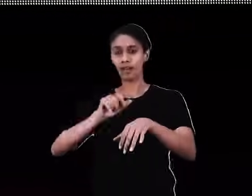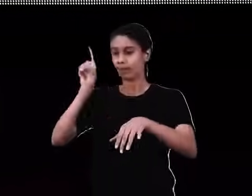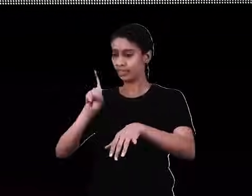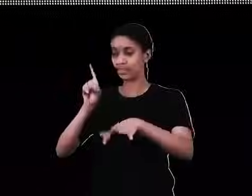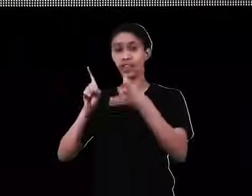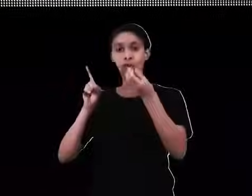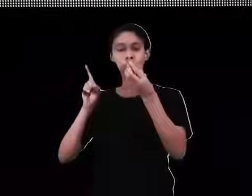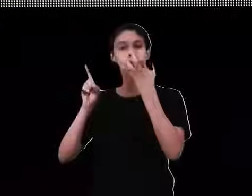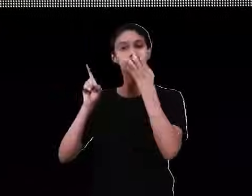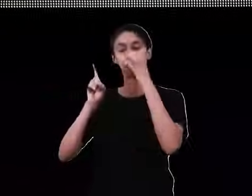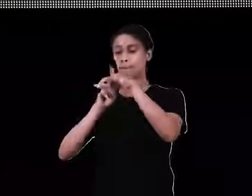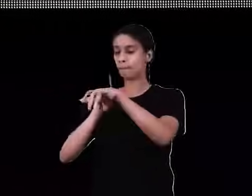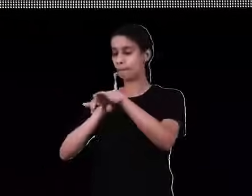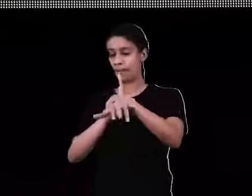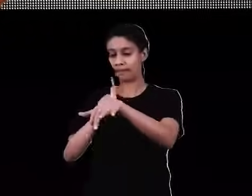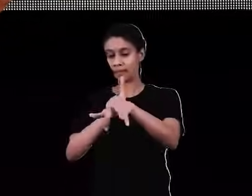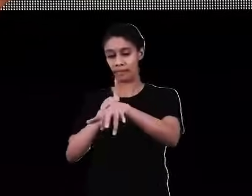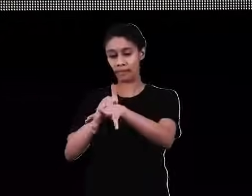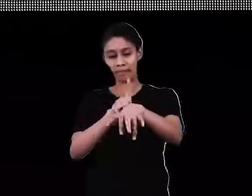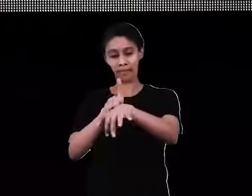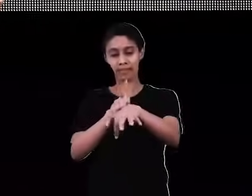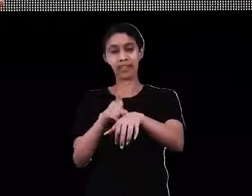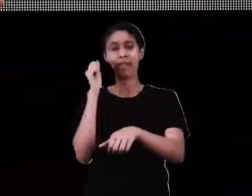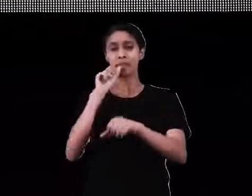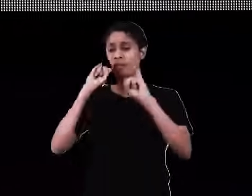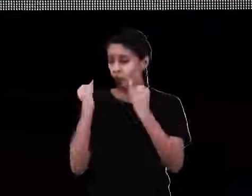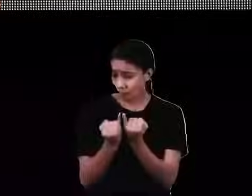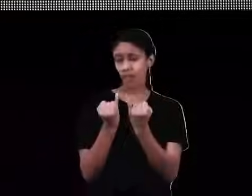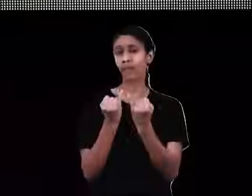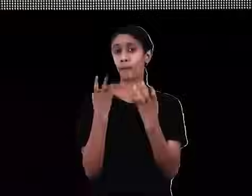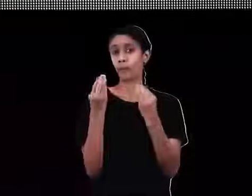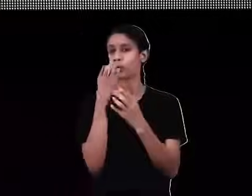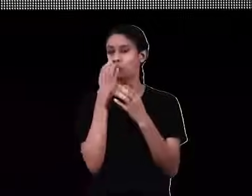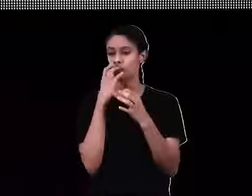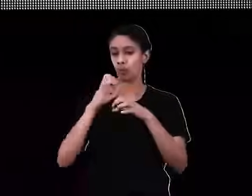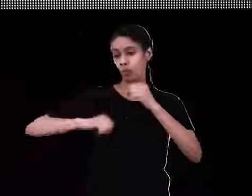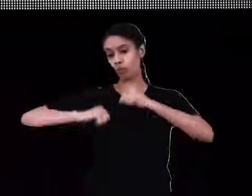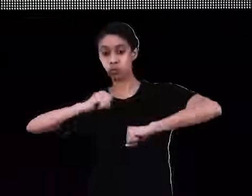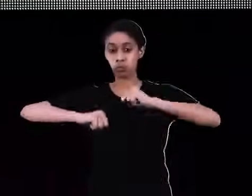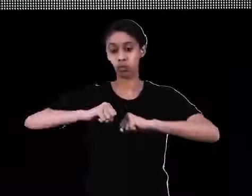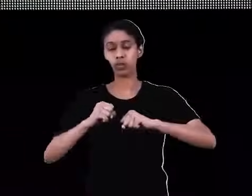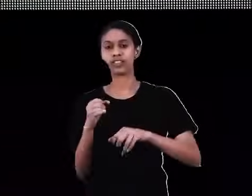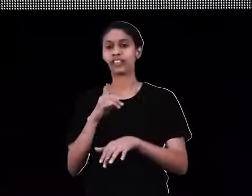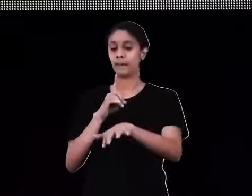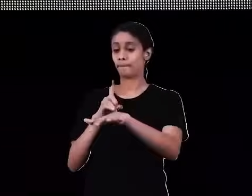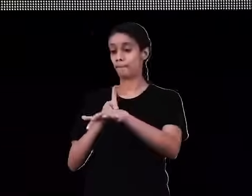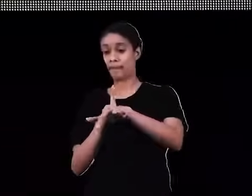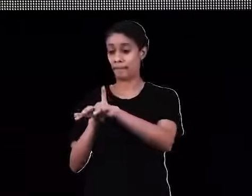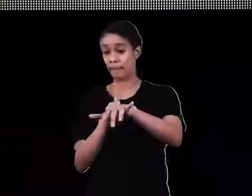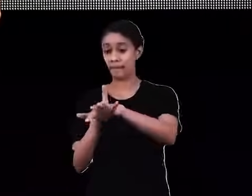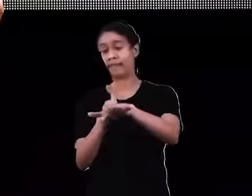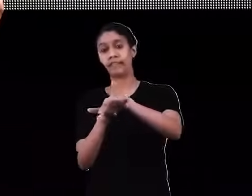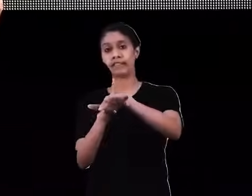raquítica, magrinha, tentando levar vários cachorros ao mesmo tempo para passear? Não é ela que leva os cachorros, são os cachorros que levam ela, porque a força do cachorro